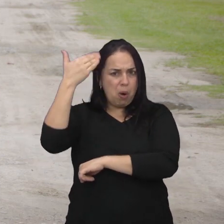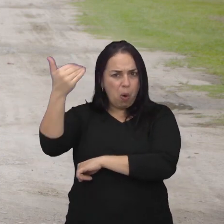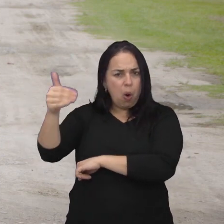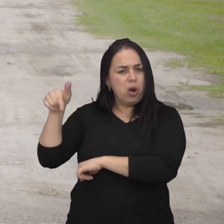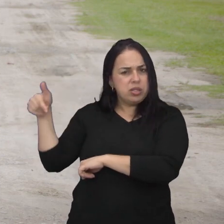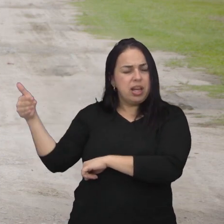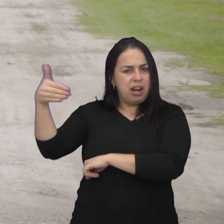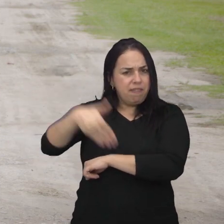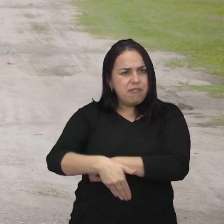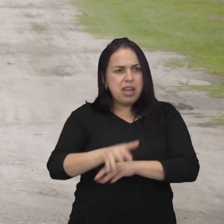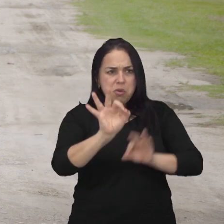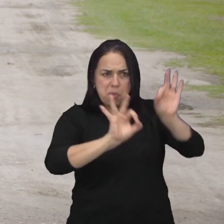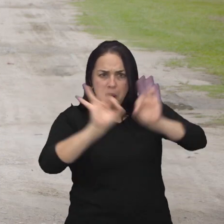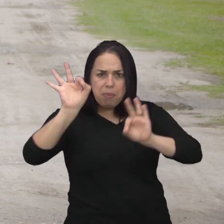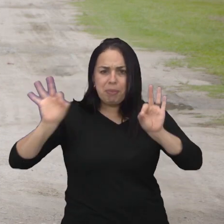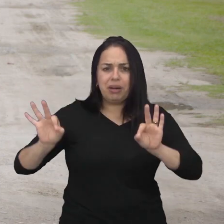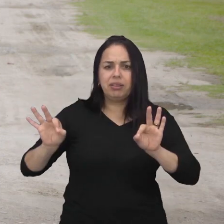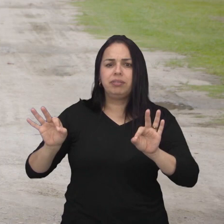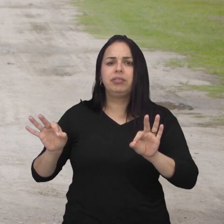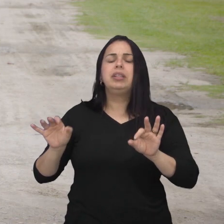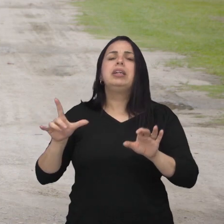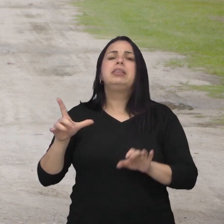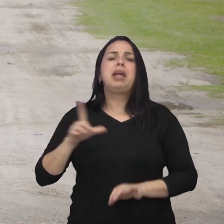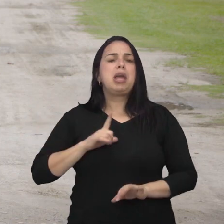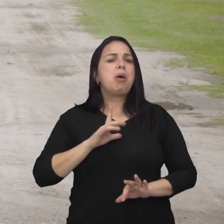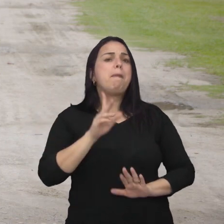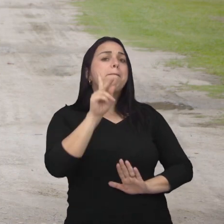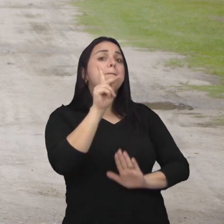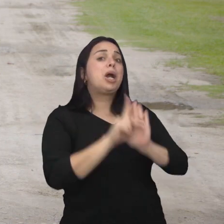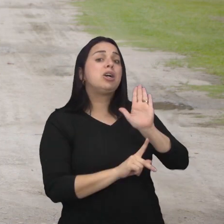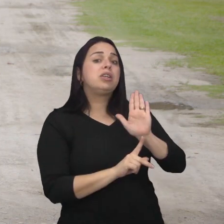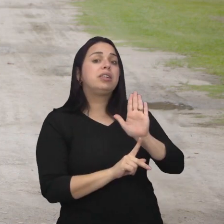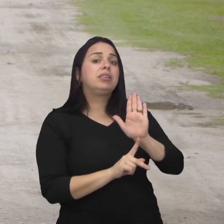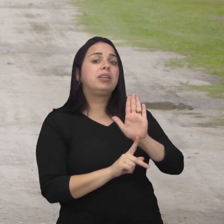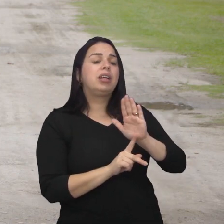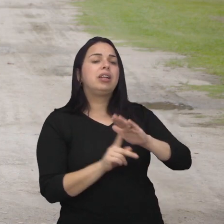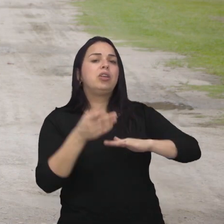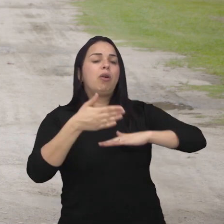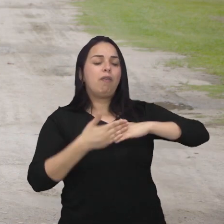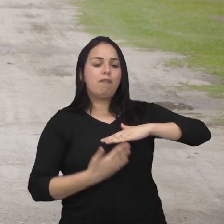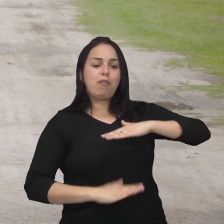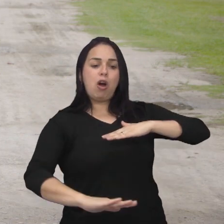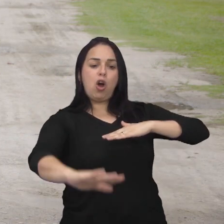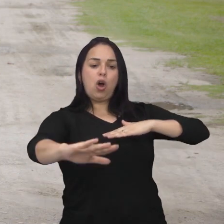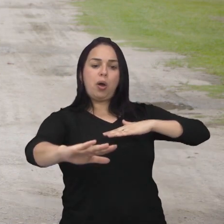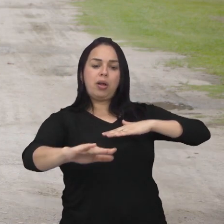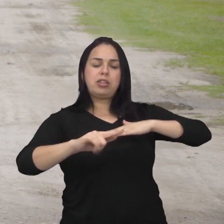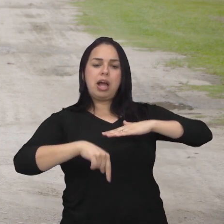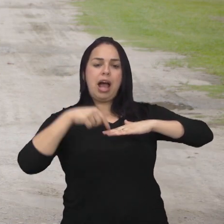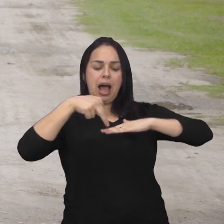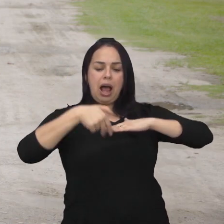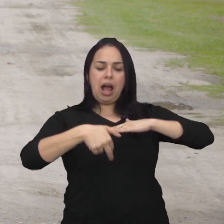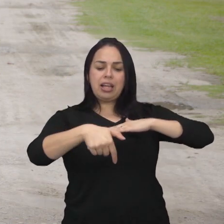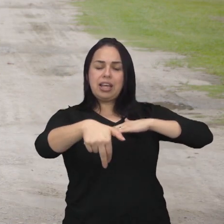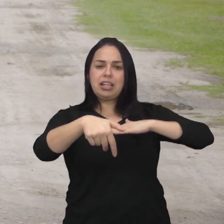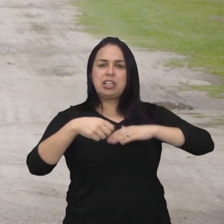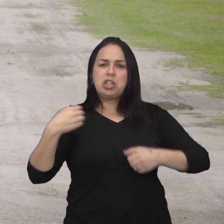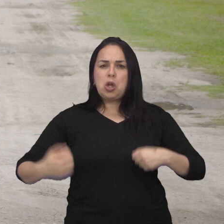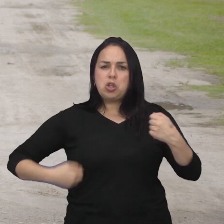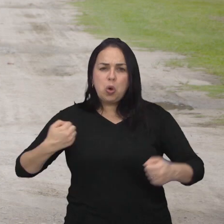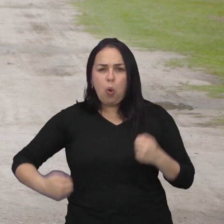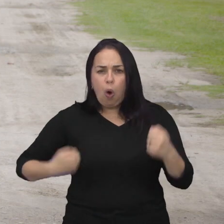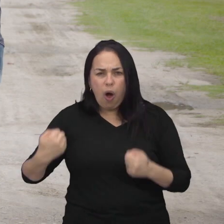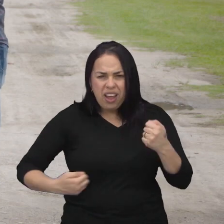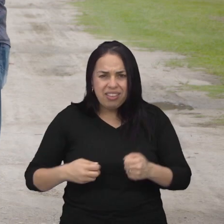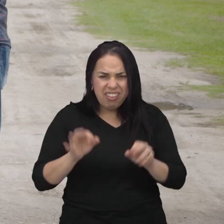inclusive o próprio Ademir comentou uma vez, que o Niemeyer tinha um projeto de fazer ali do fundo do vale uma pista de corrida até o CTA. Me